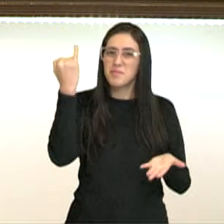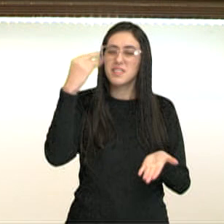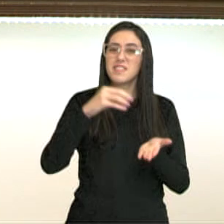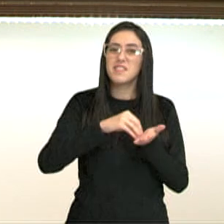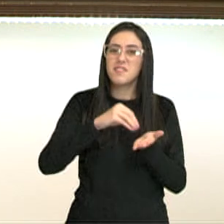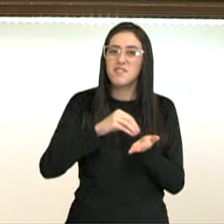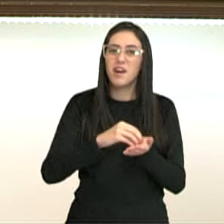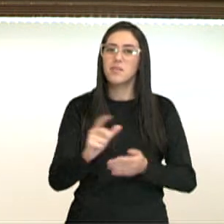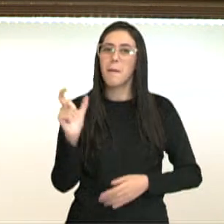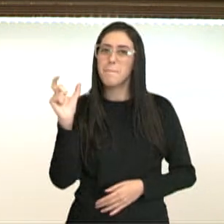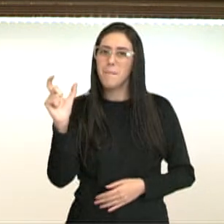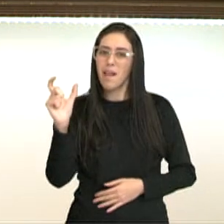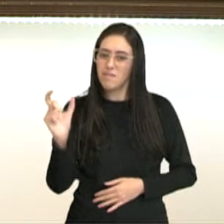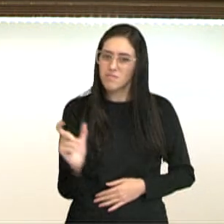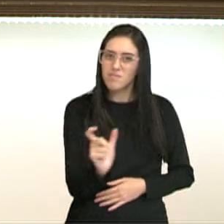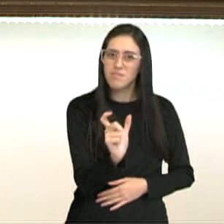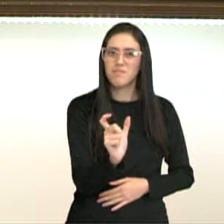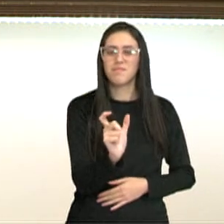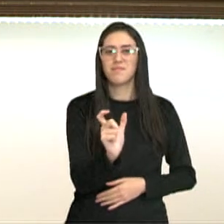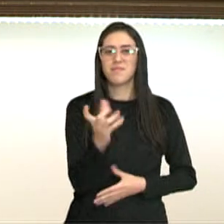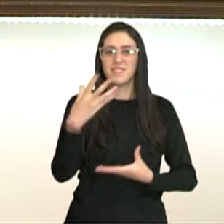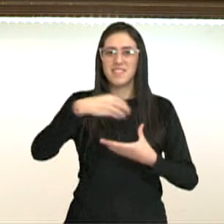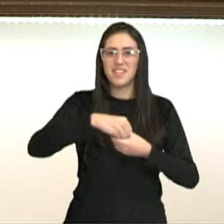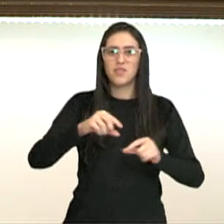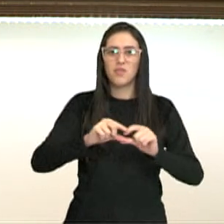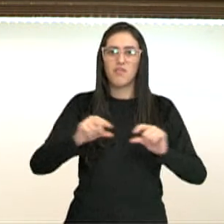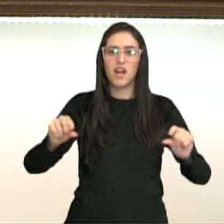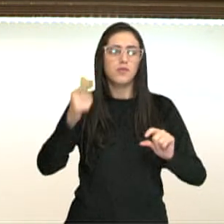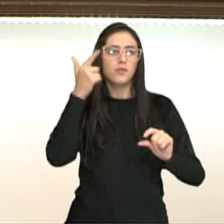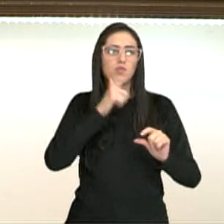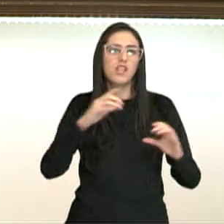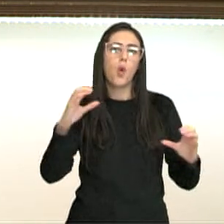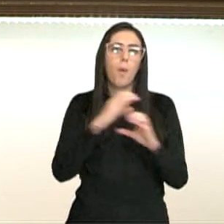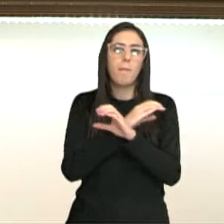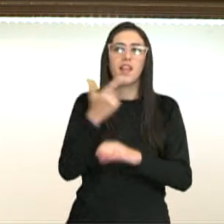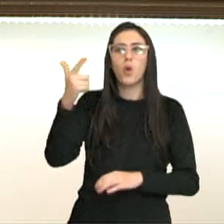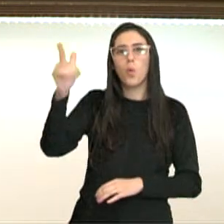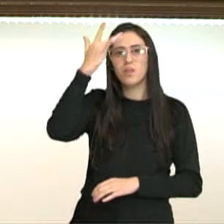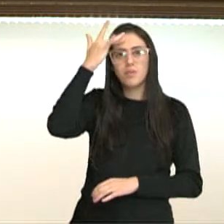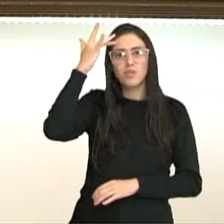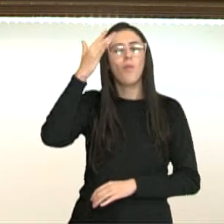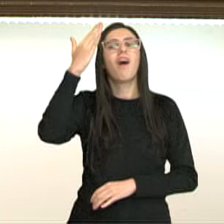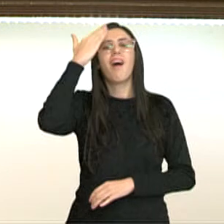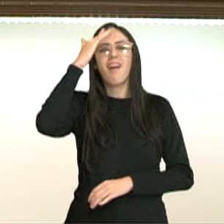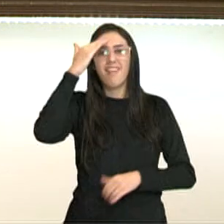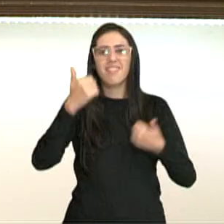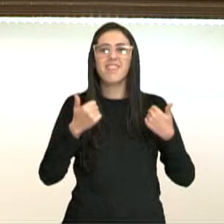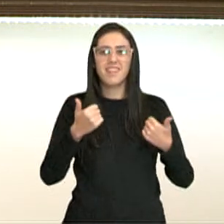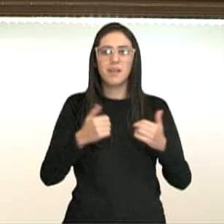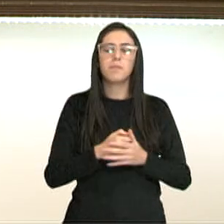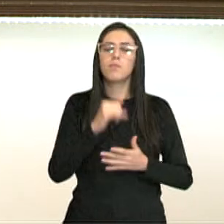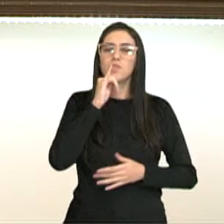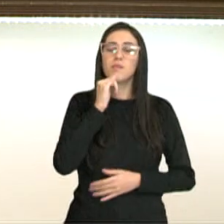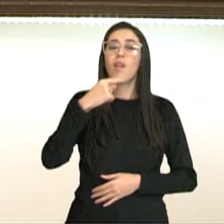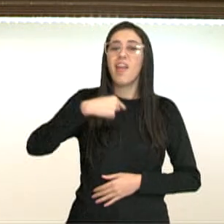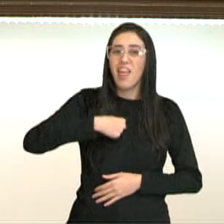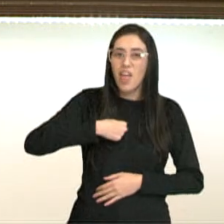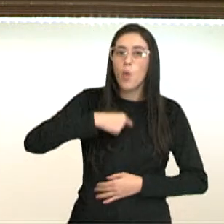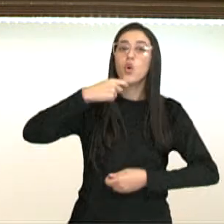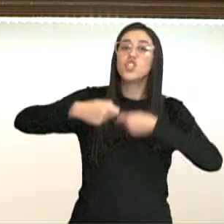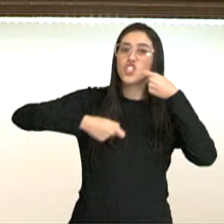faltou é que vai dar a mensagem completa para o outro. Eu podia dizer, eu jantei